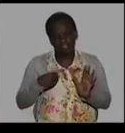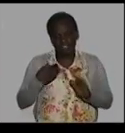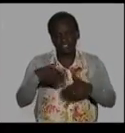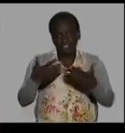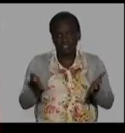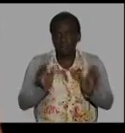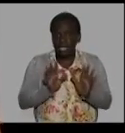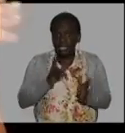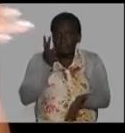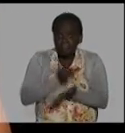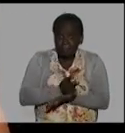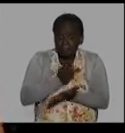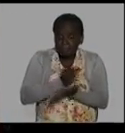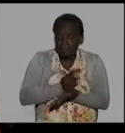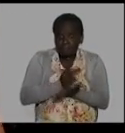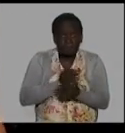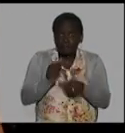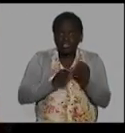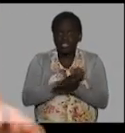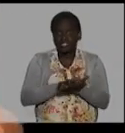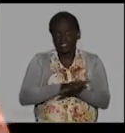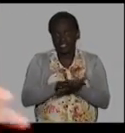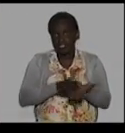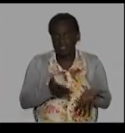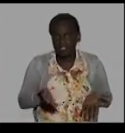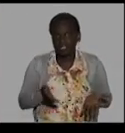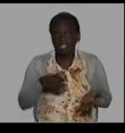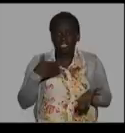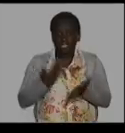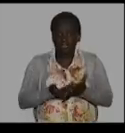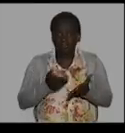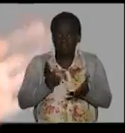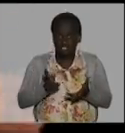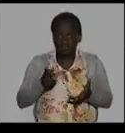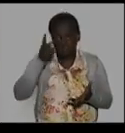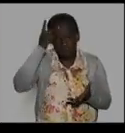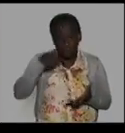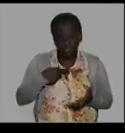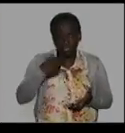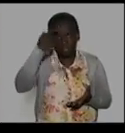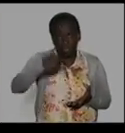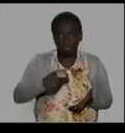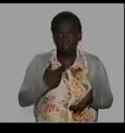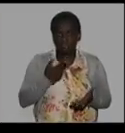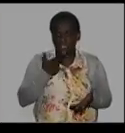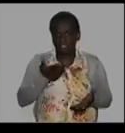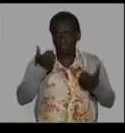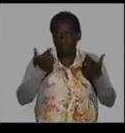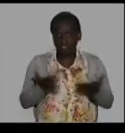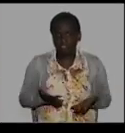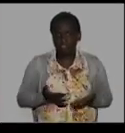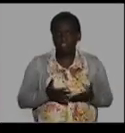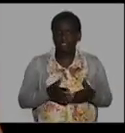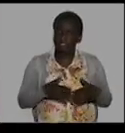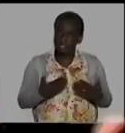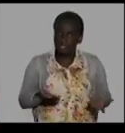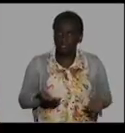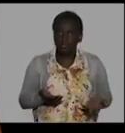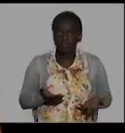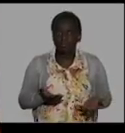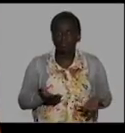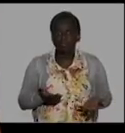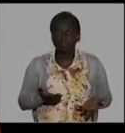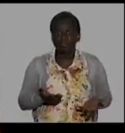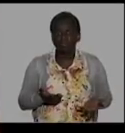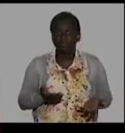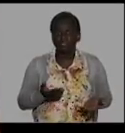ao longo da vida, mas não existe essa variação, até mesmo, né, individualmente falando, né, com essas pessoas. Então a